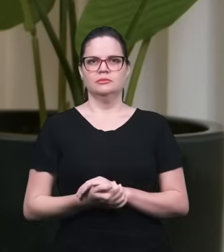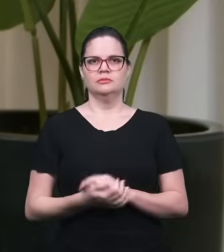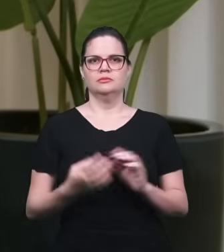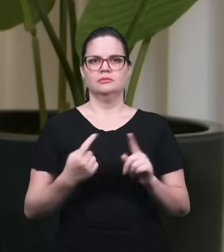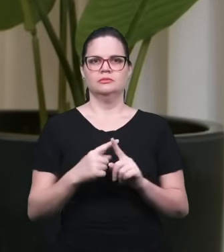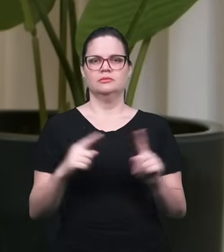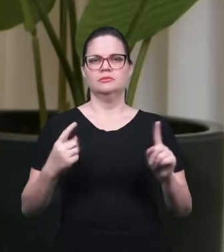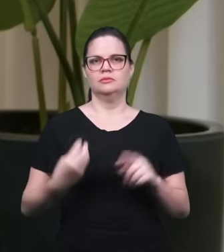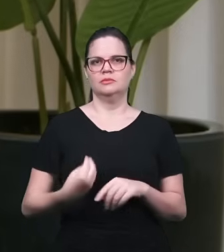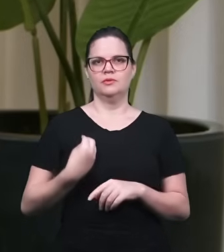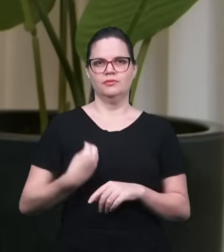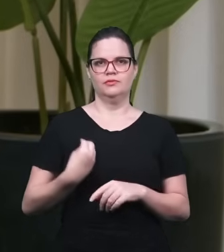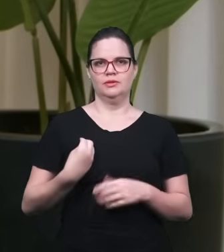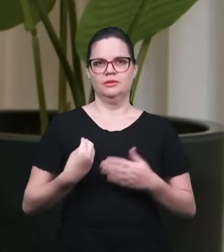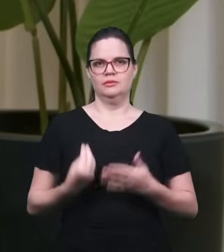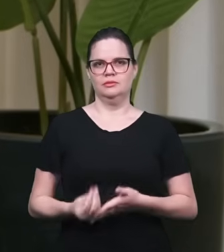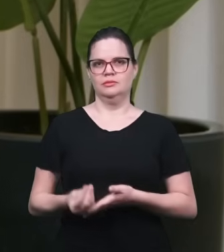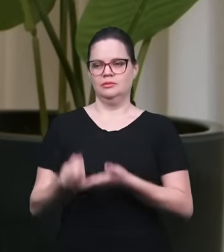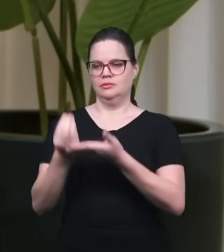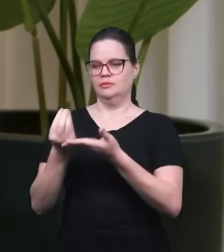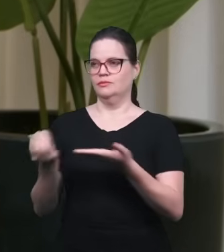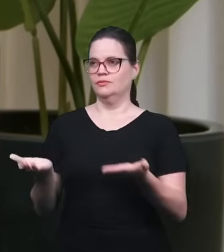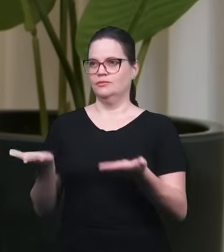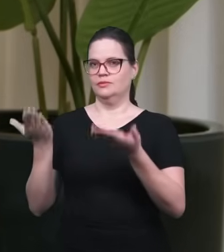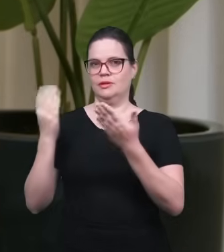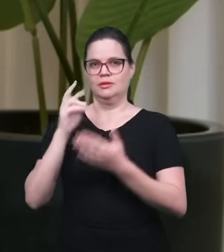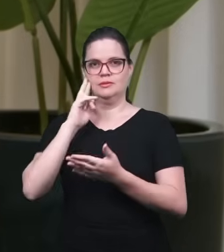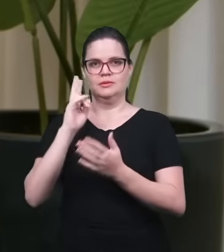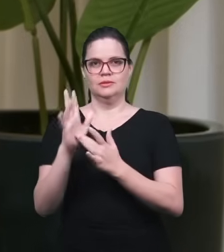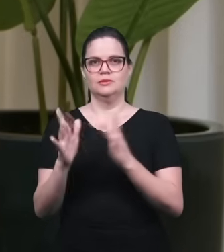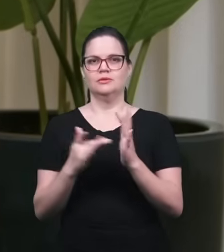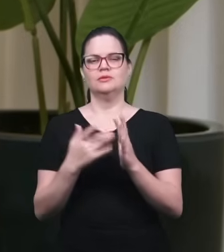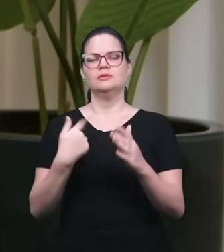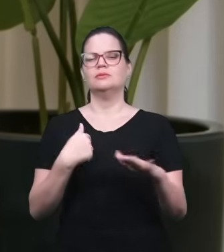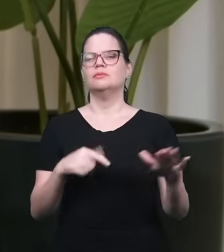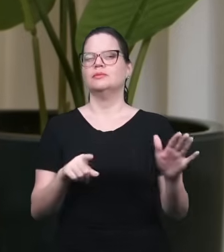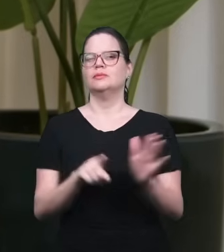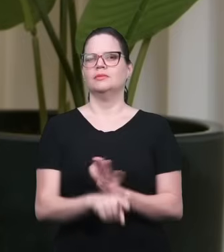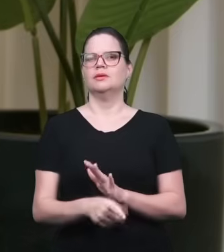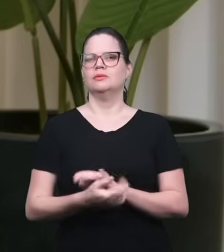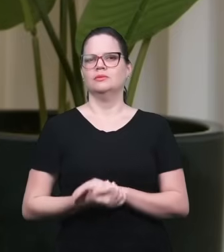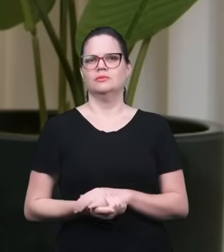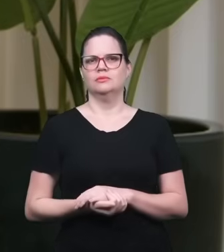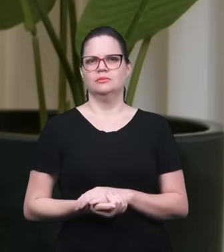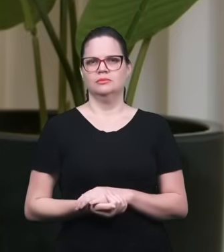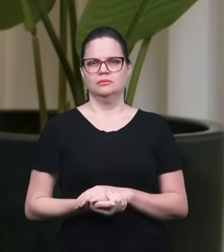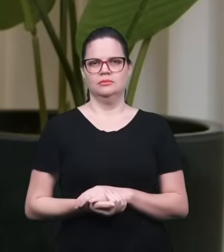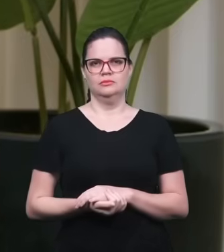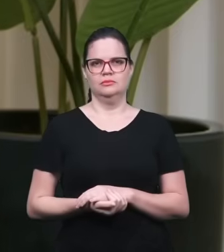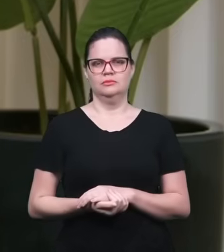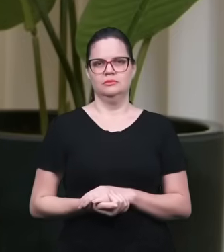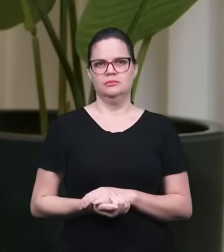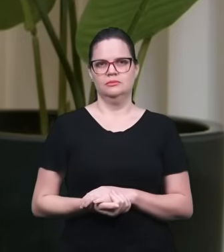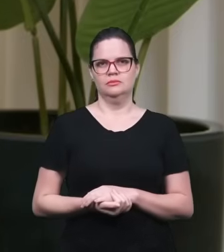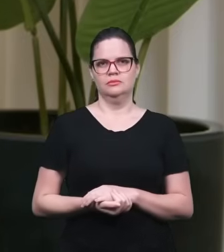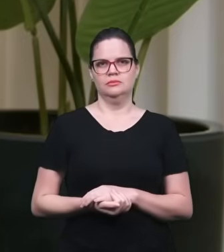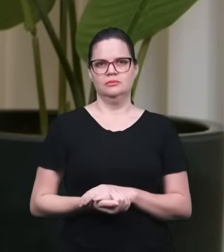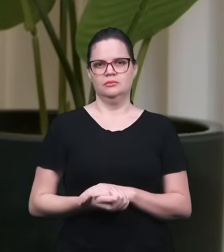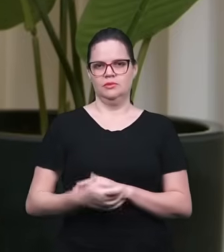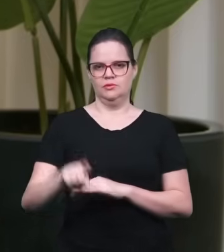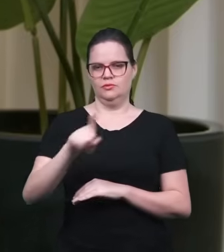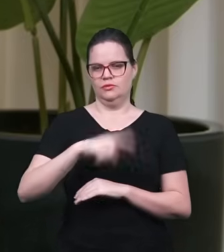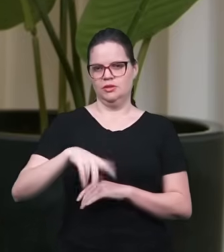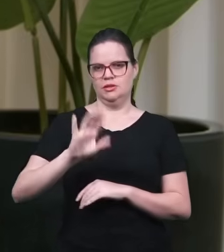uma vida entregue a Jesus, a pergunta é, vocês fizeram